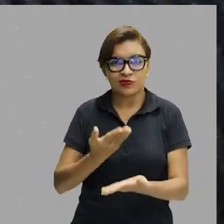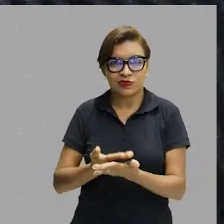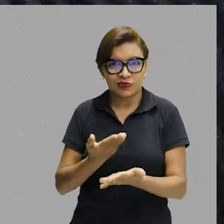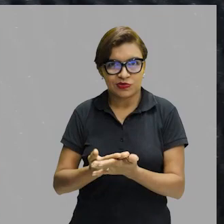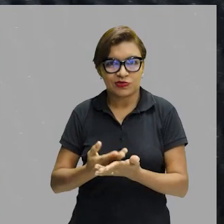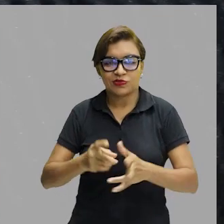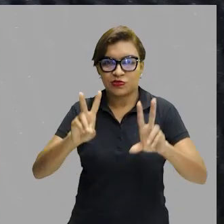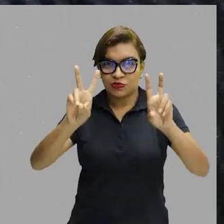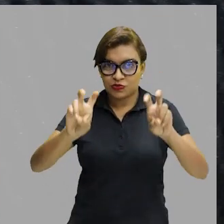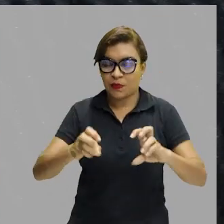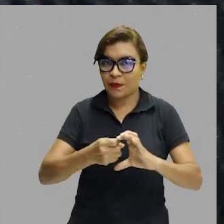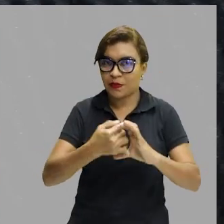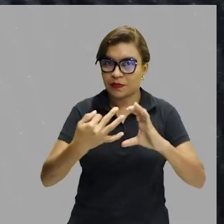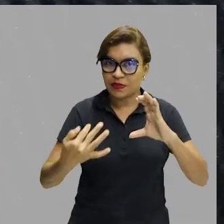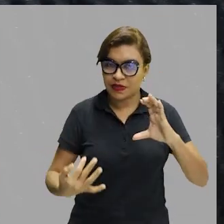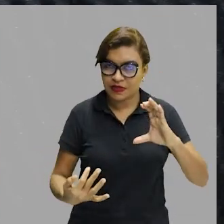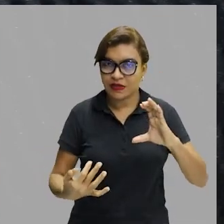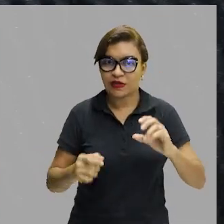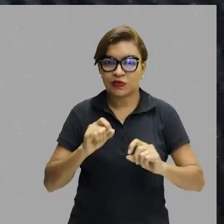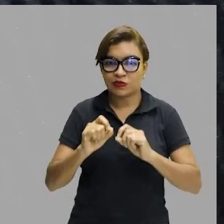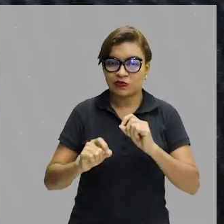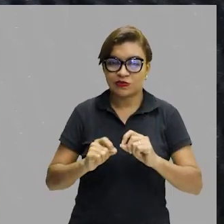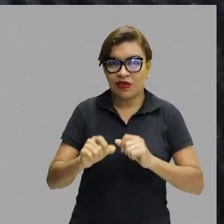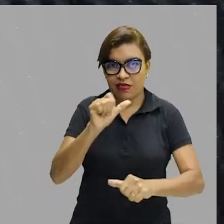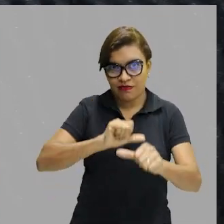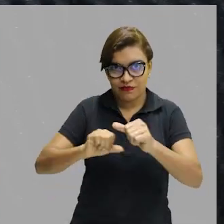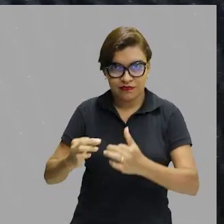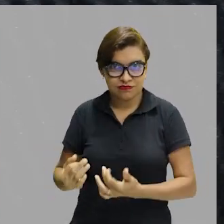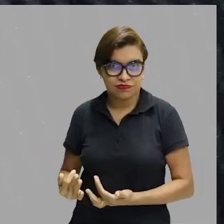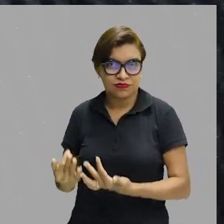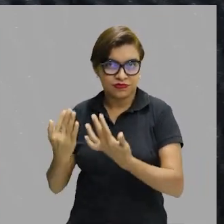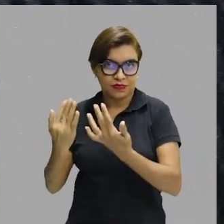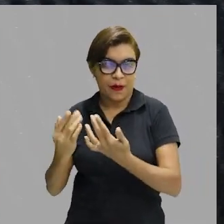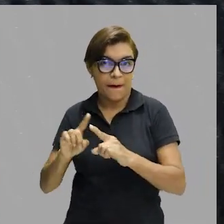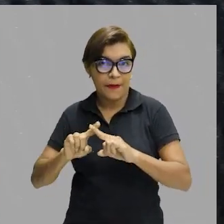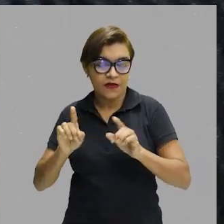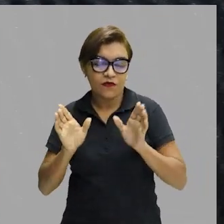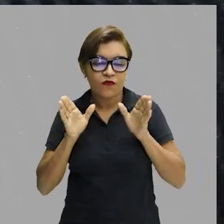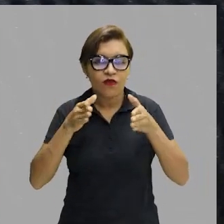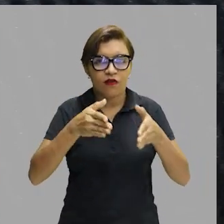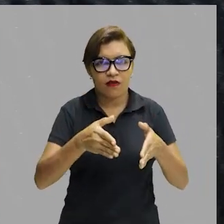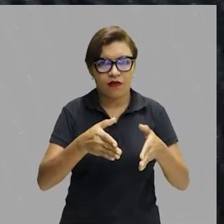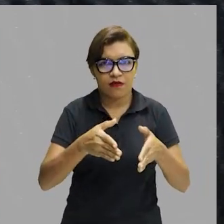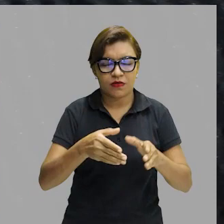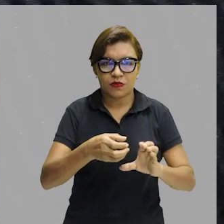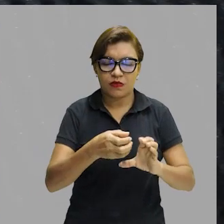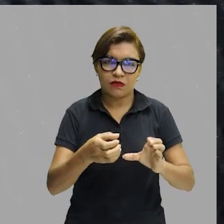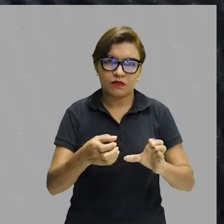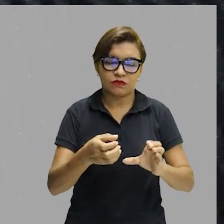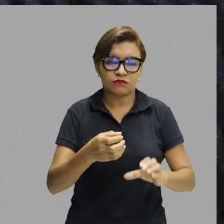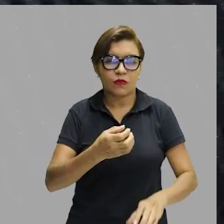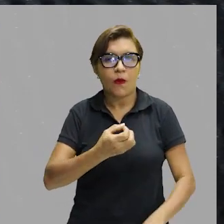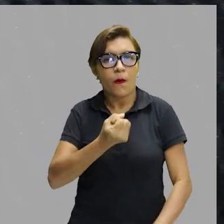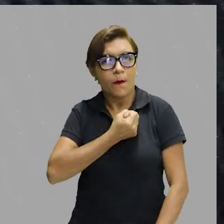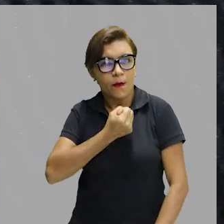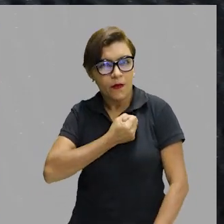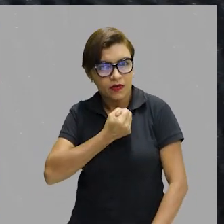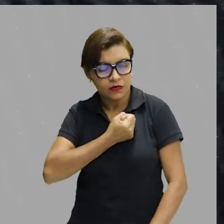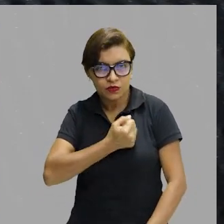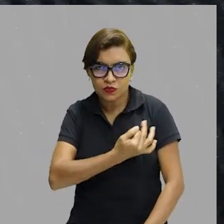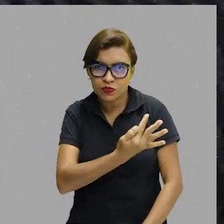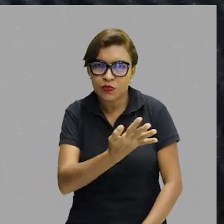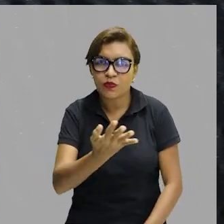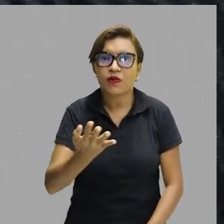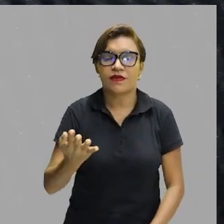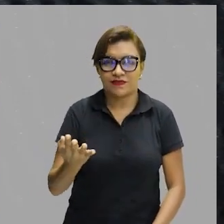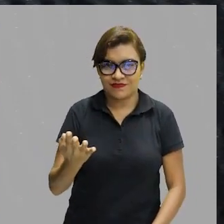coligativas, mas enfocando nos aspectos quantitativos, ou seja, nas expressões que nos